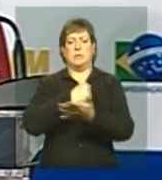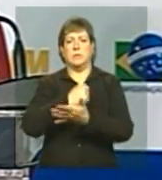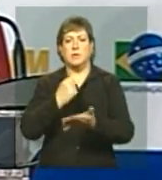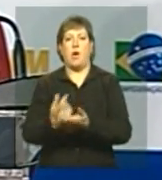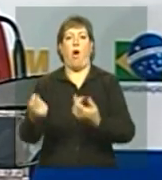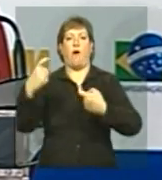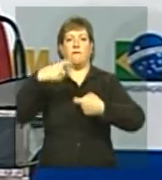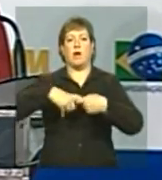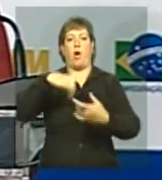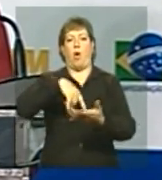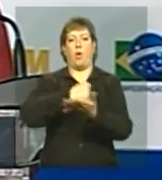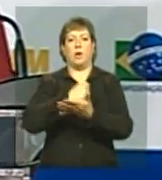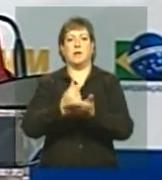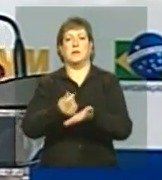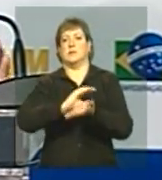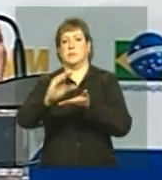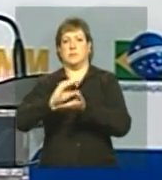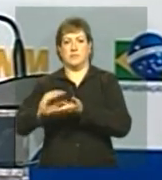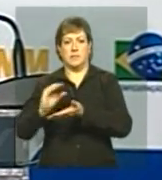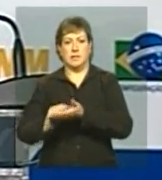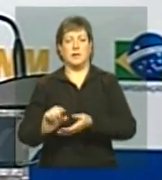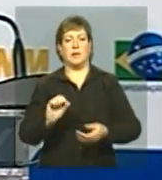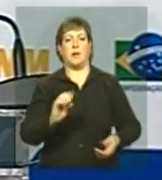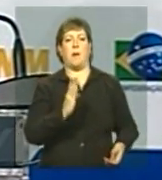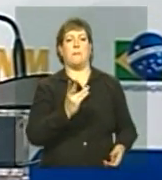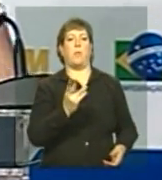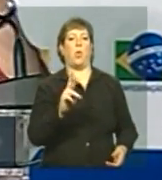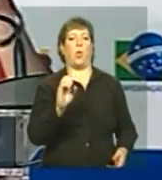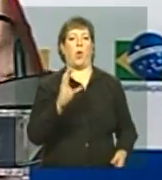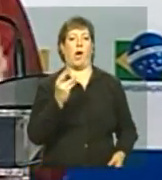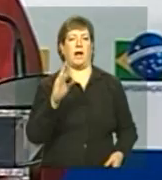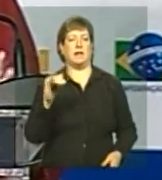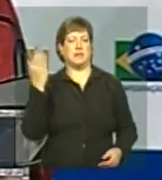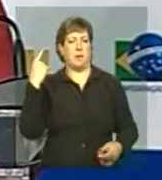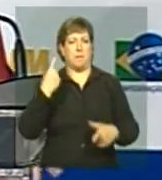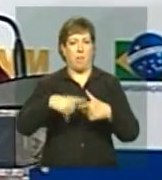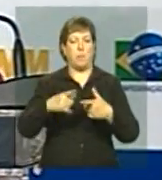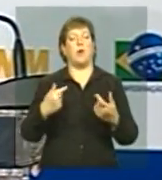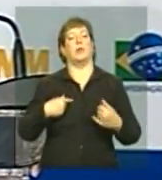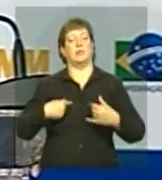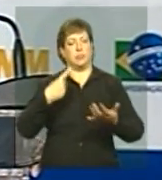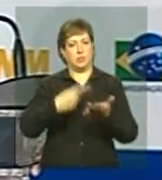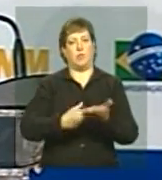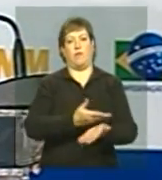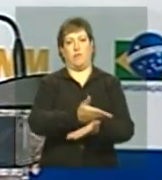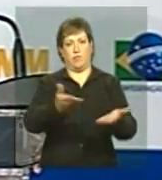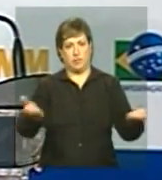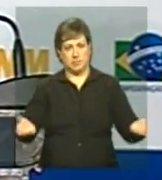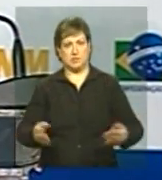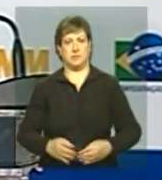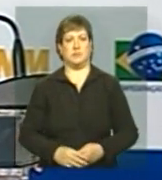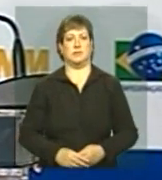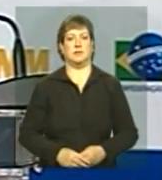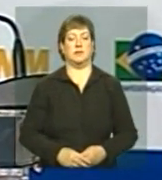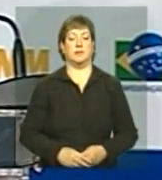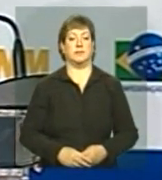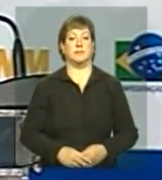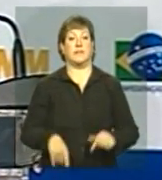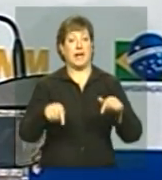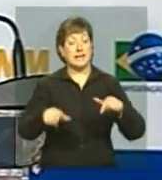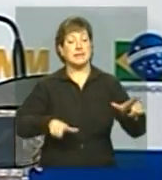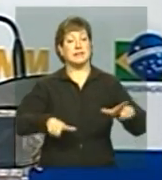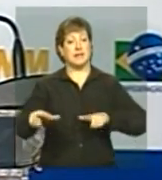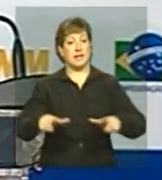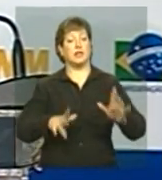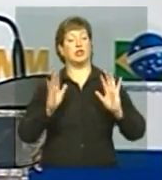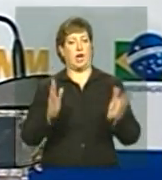e contratos de repasse, antiga demanda correta de todos os municípios. Esse trabalho